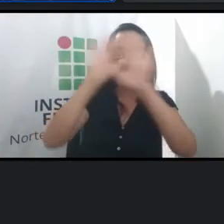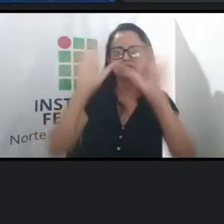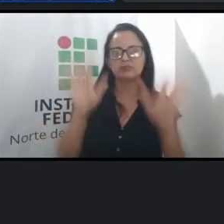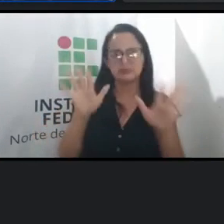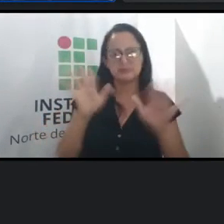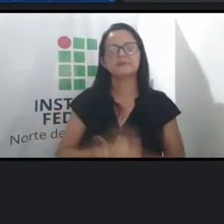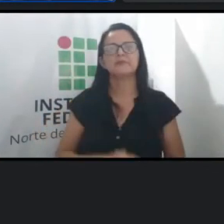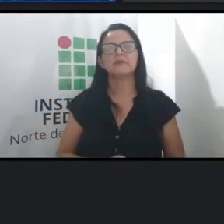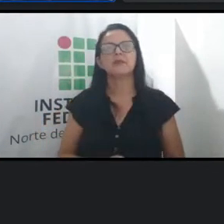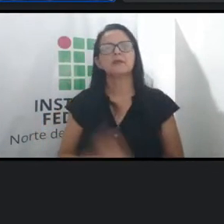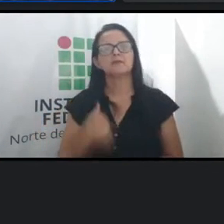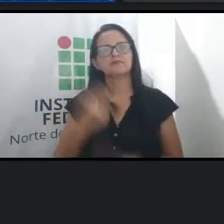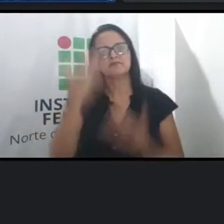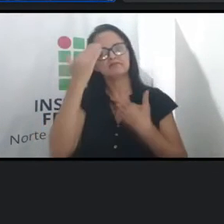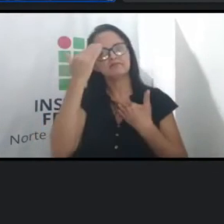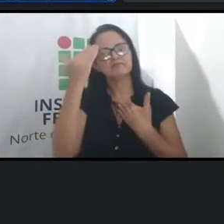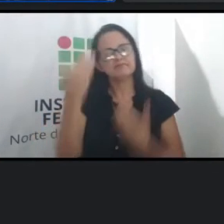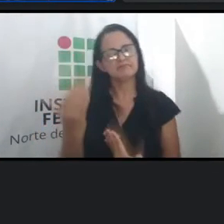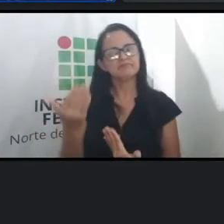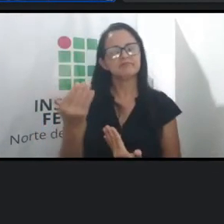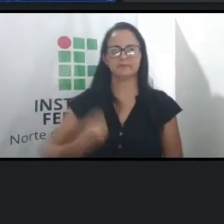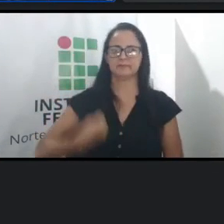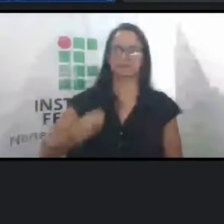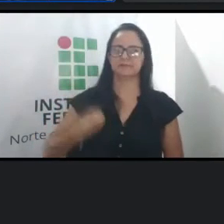de agradecer a sua presença.